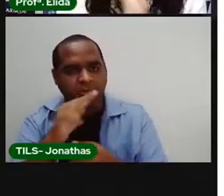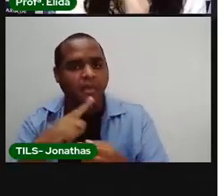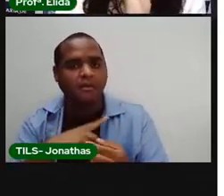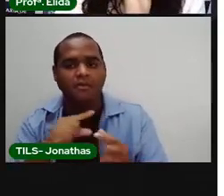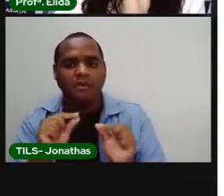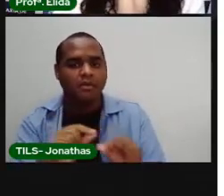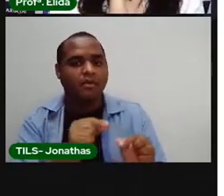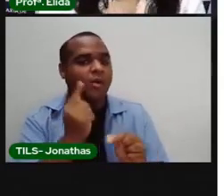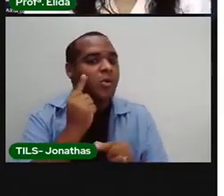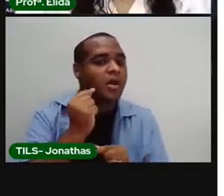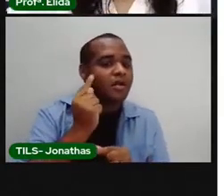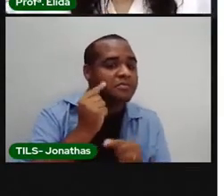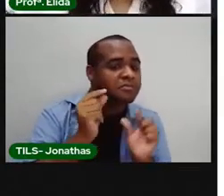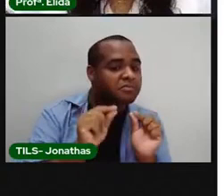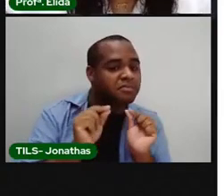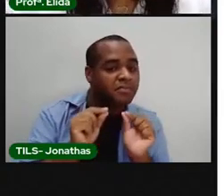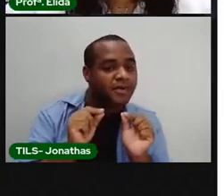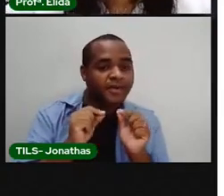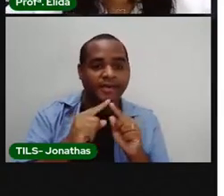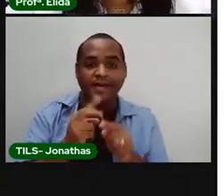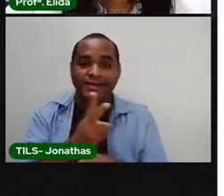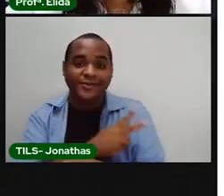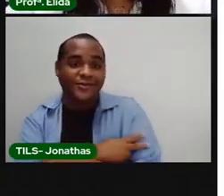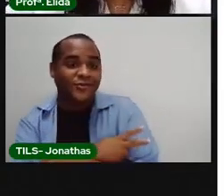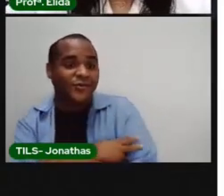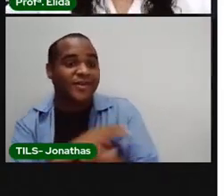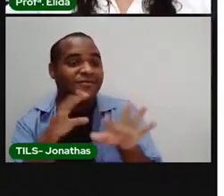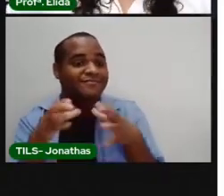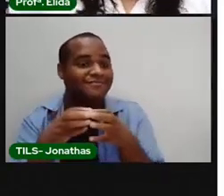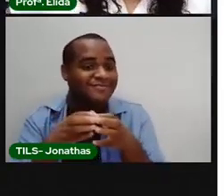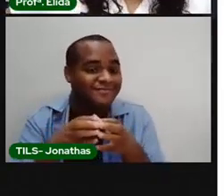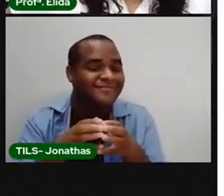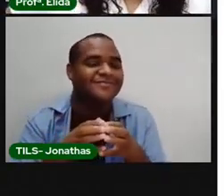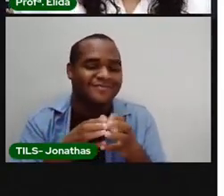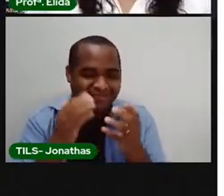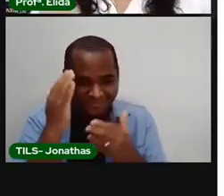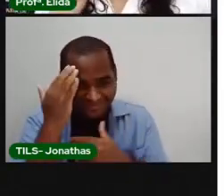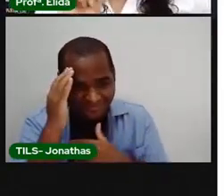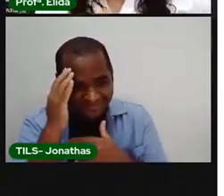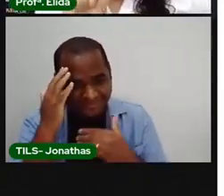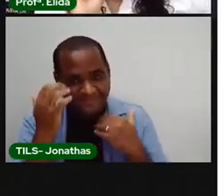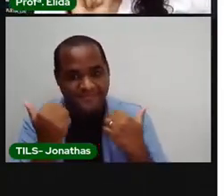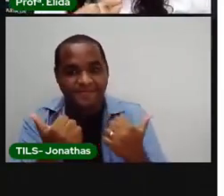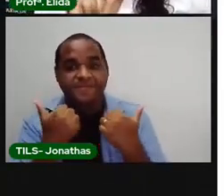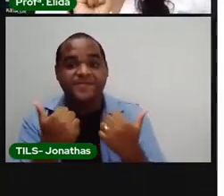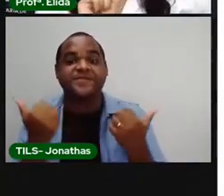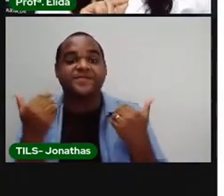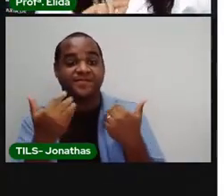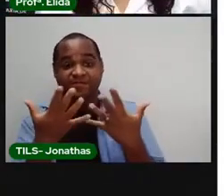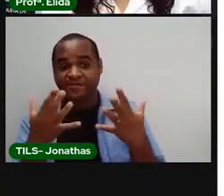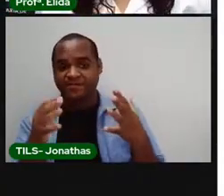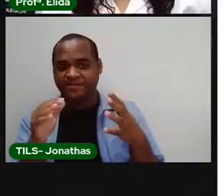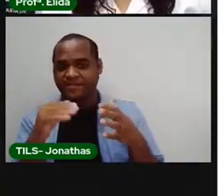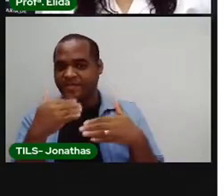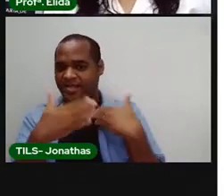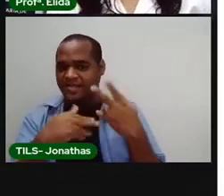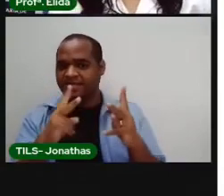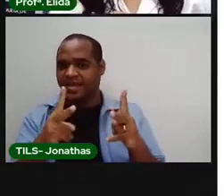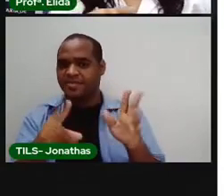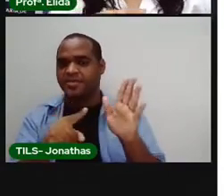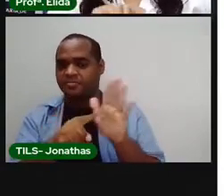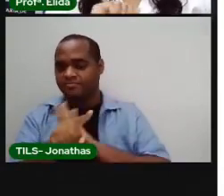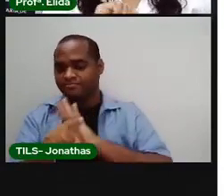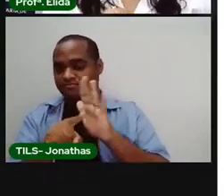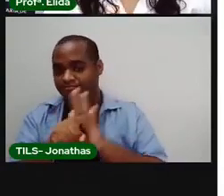Cadê o gato? Cadê o segundo ano? Entendeu? Todas as vezes que for uma